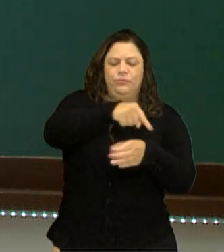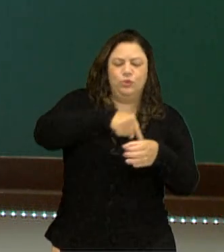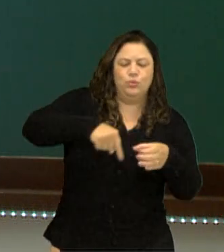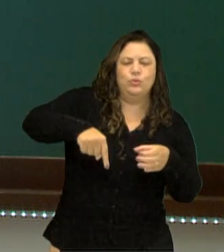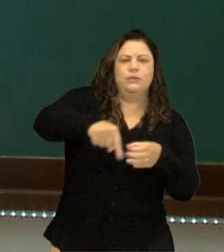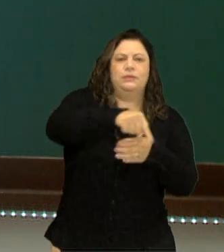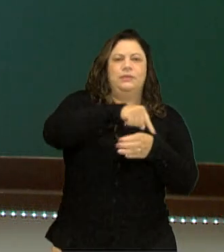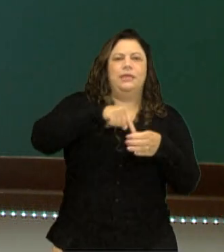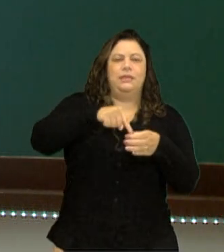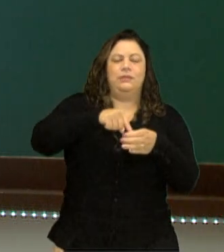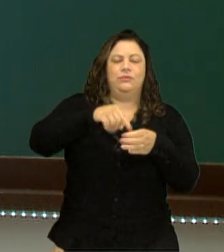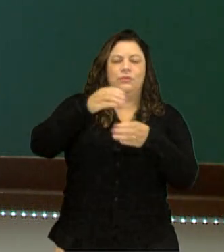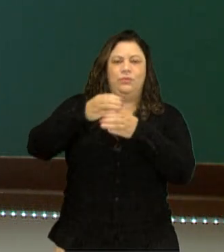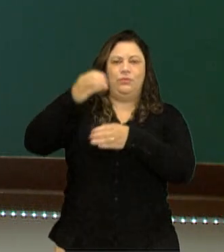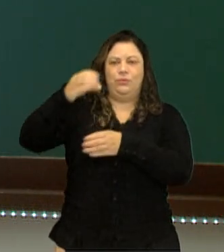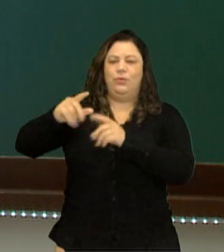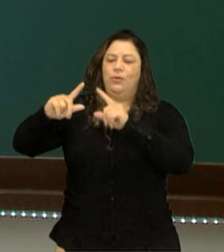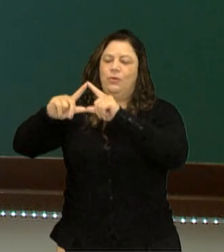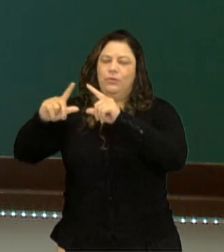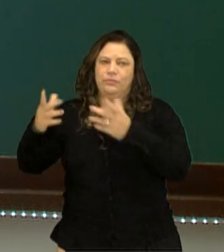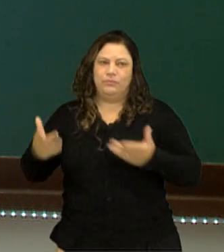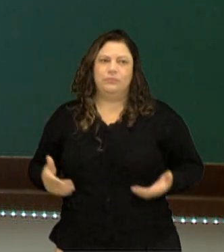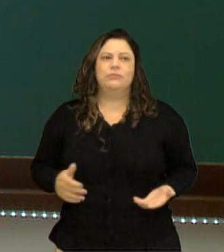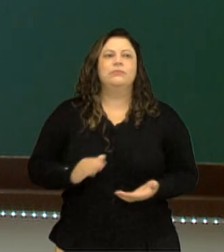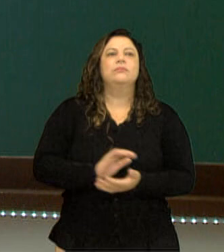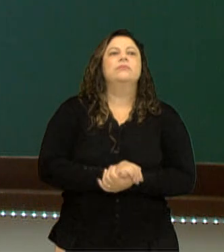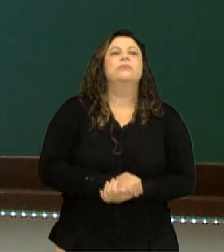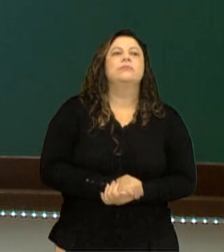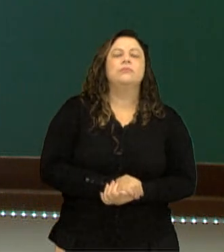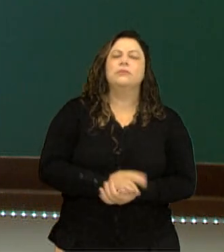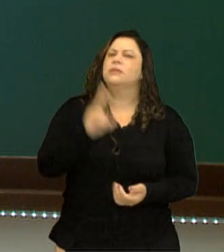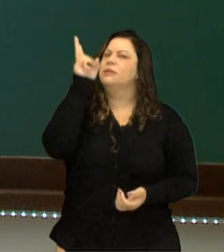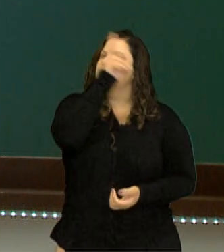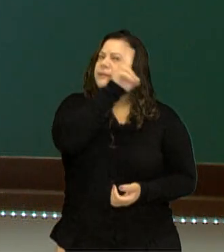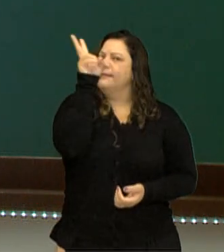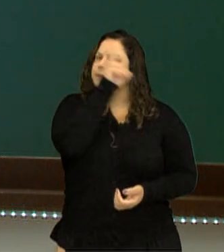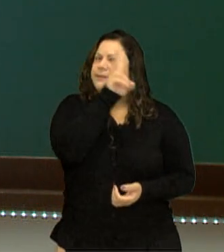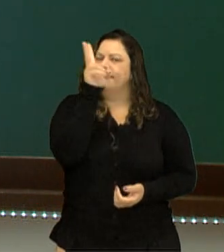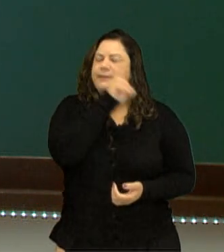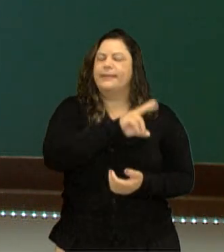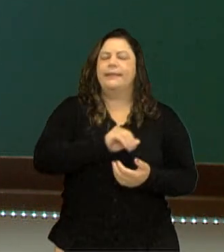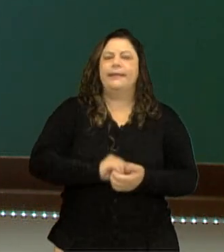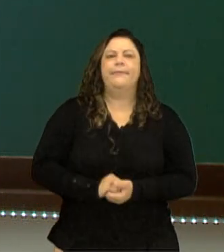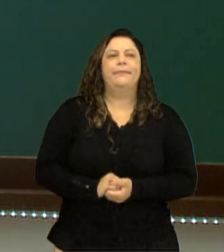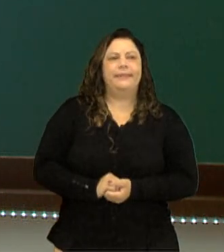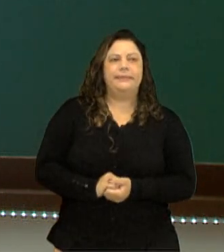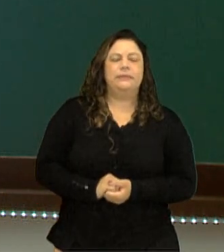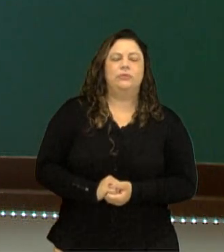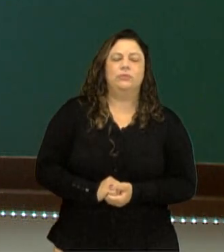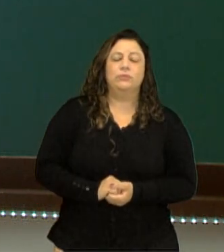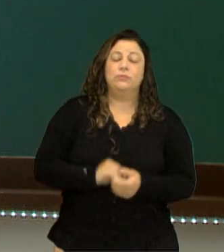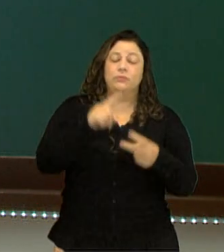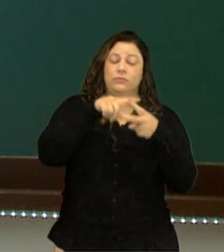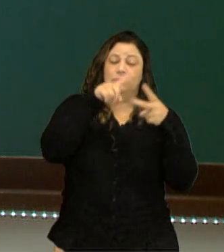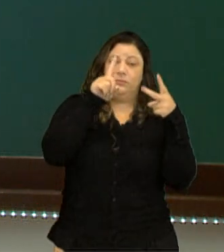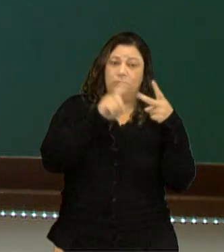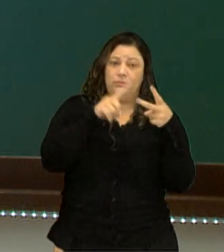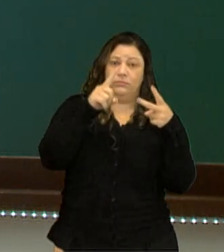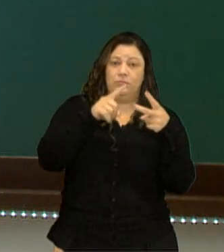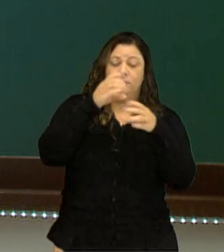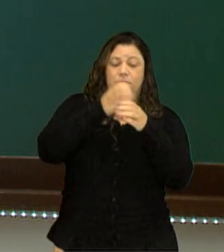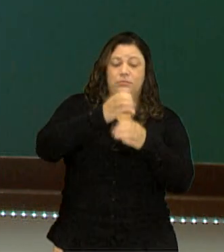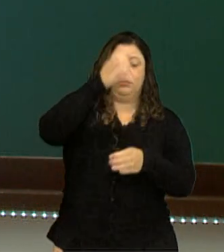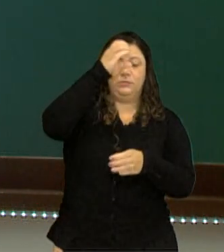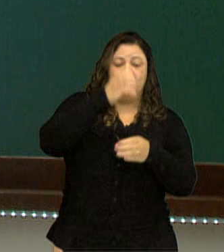e os poliedros. Joia! Então, relembrando, o cilindro, nós temos 2 tipos de cilindro, o cilindro reto